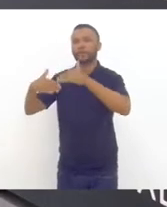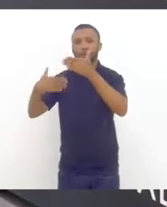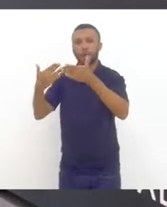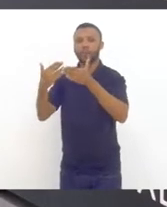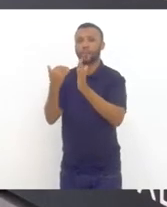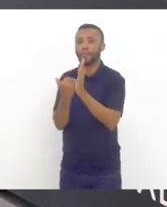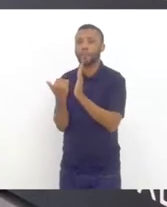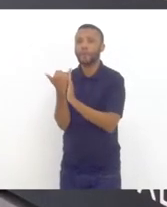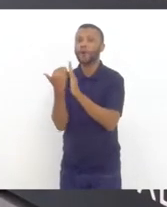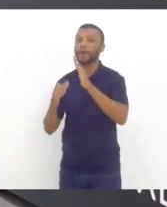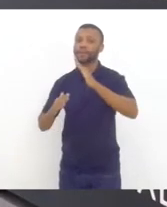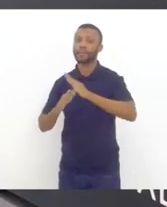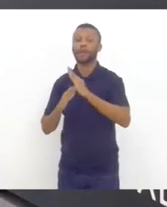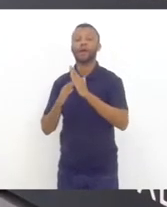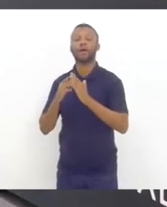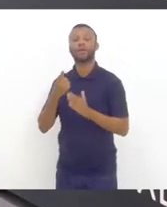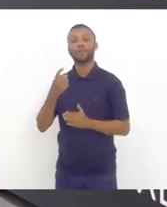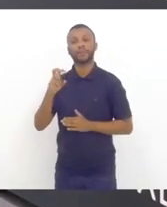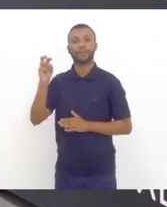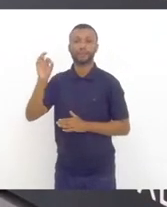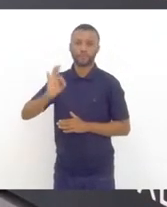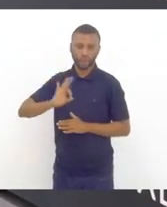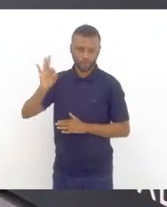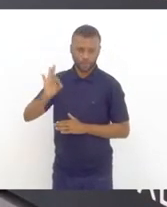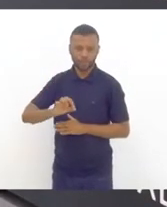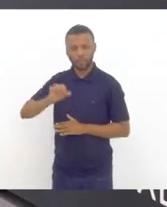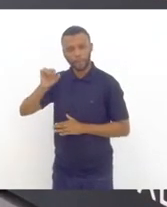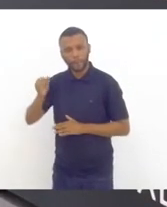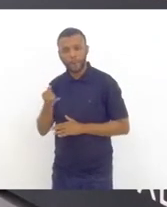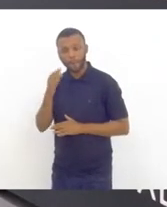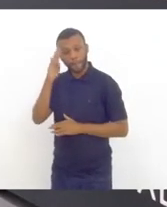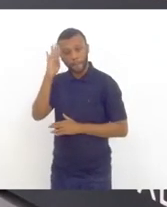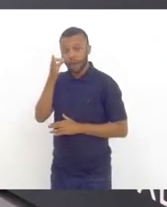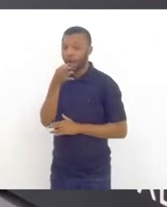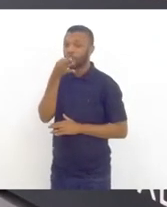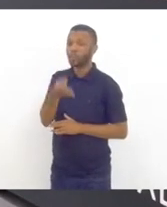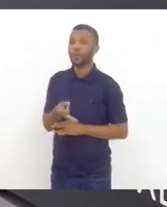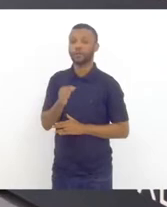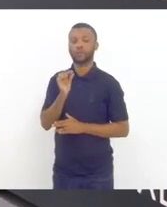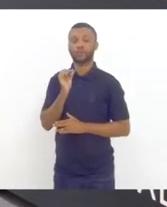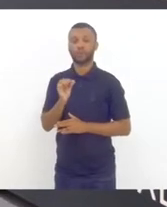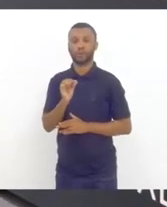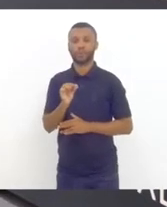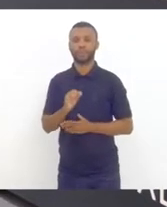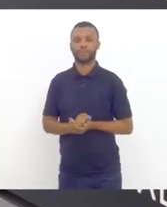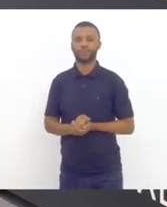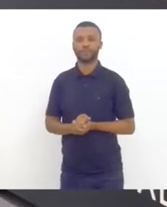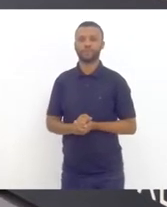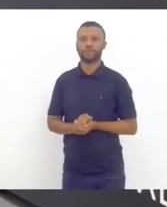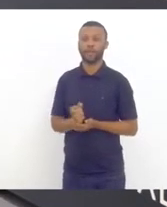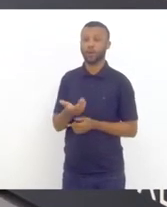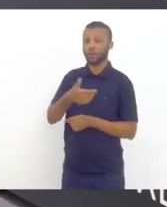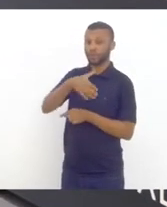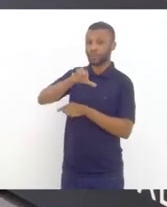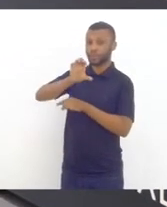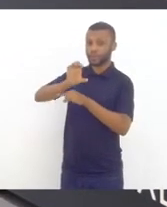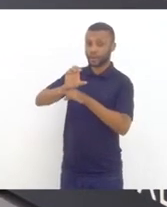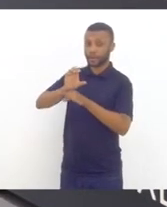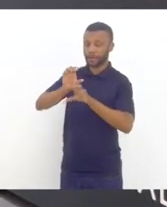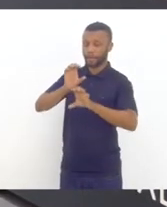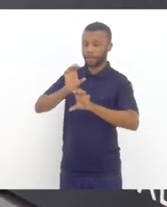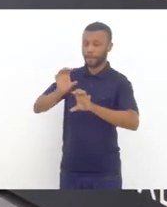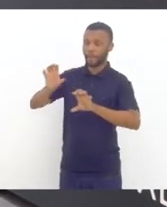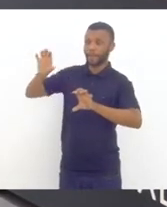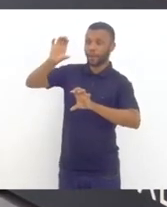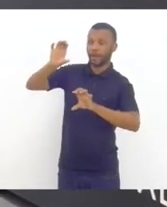os 15%, utilizando aqui como principal argumento o que os outros estados, o que a academia